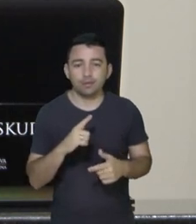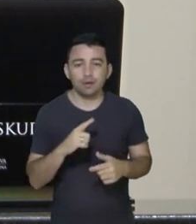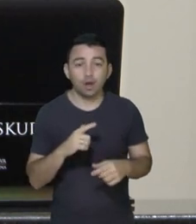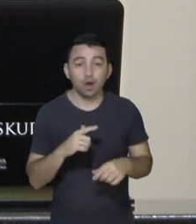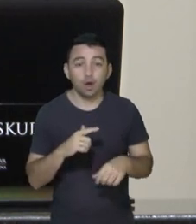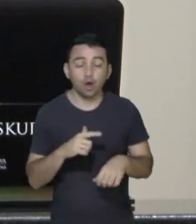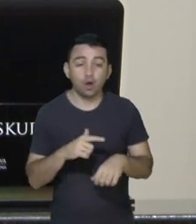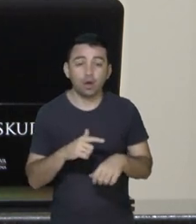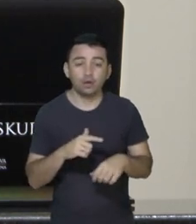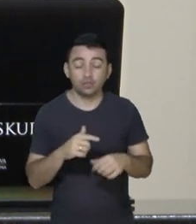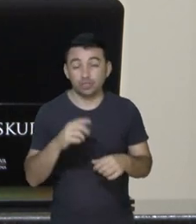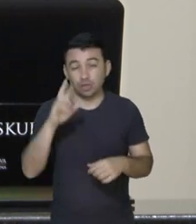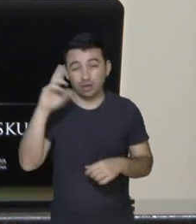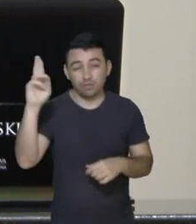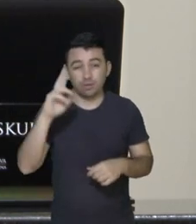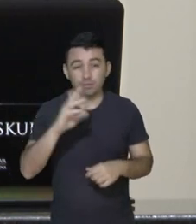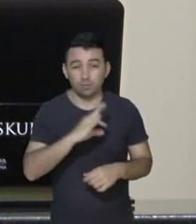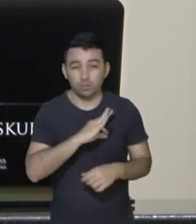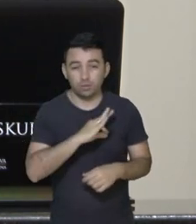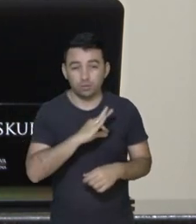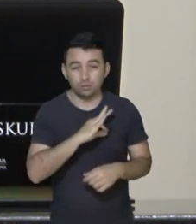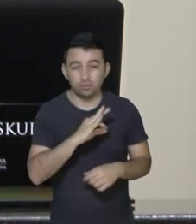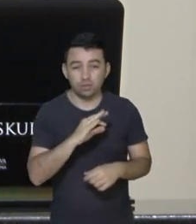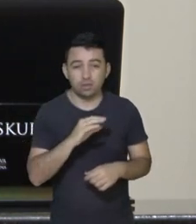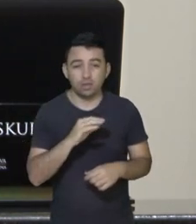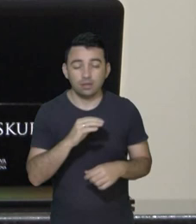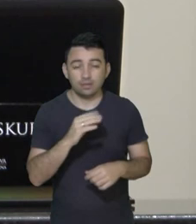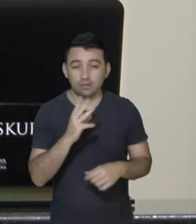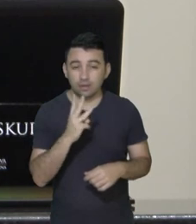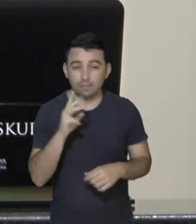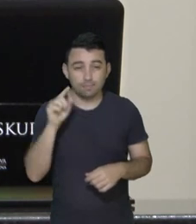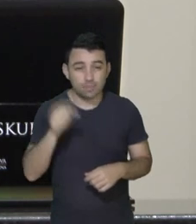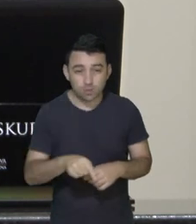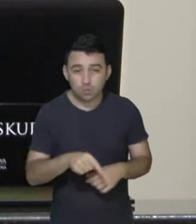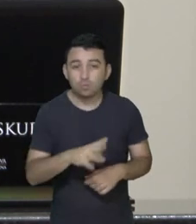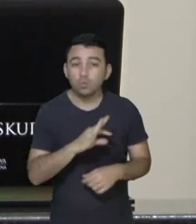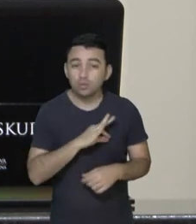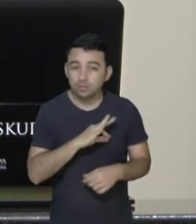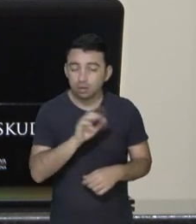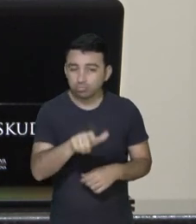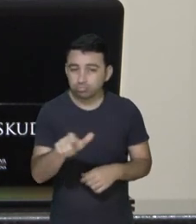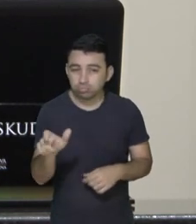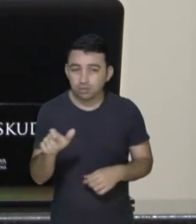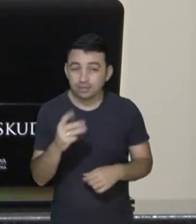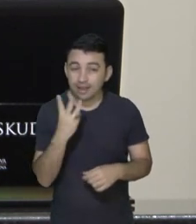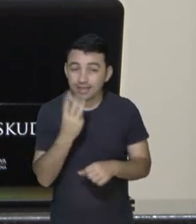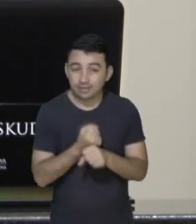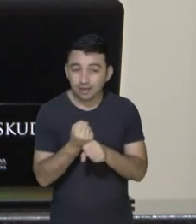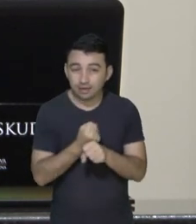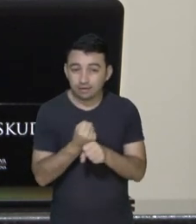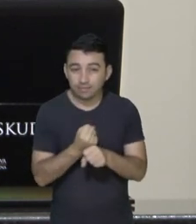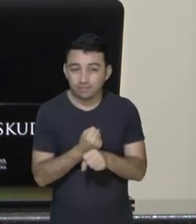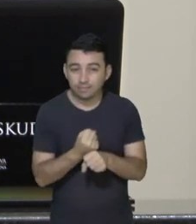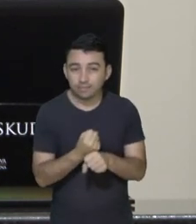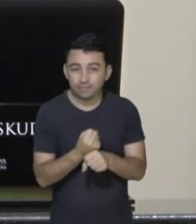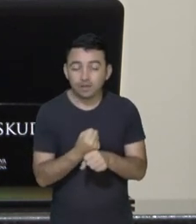da polícia... em 3 mil policiais, em 3 anos, nós